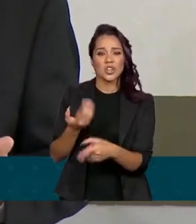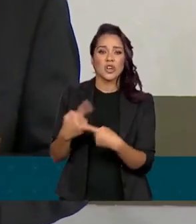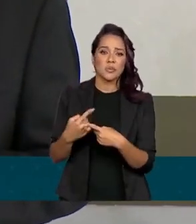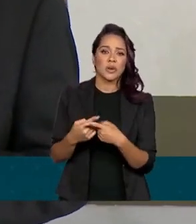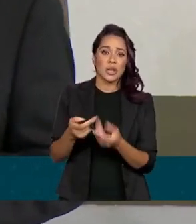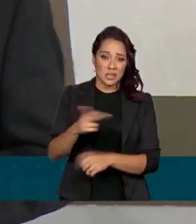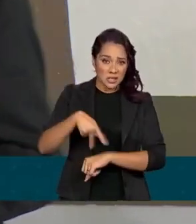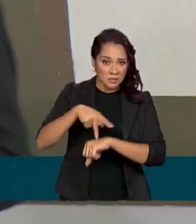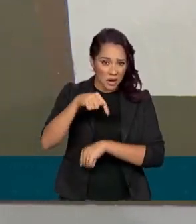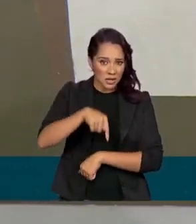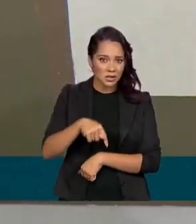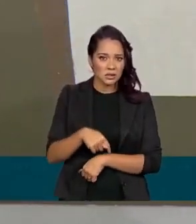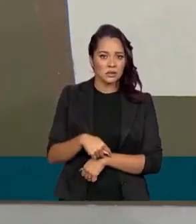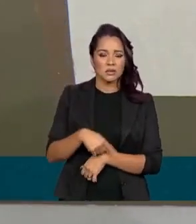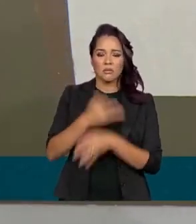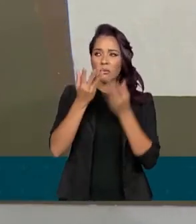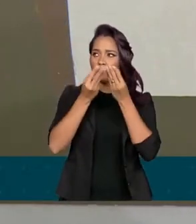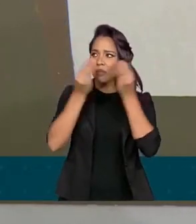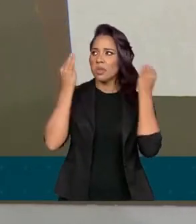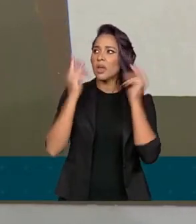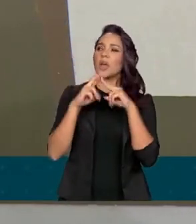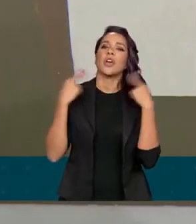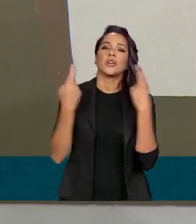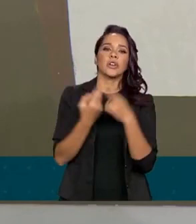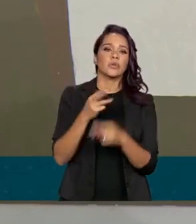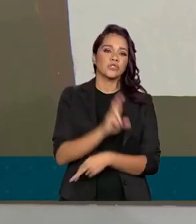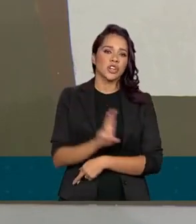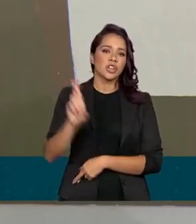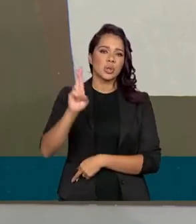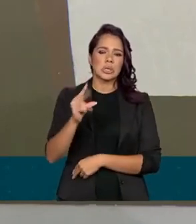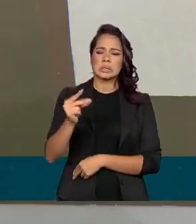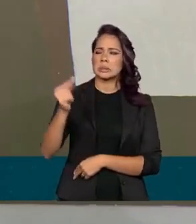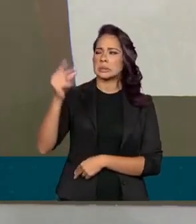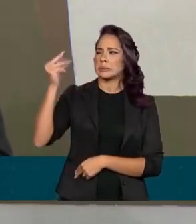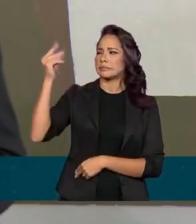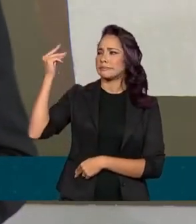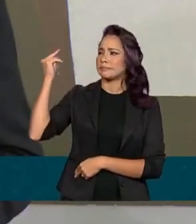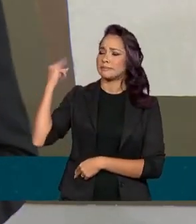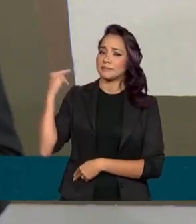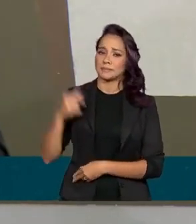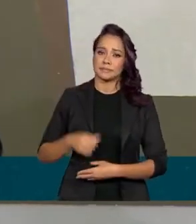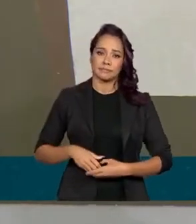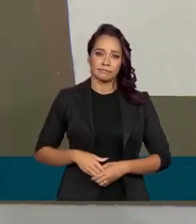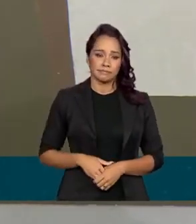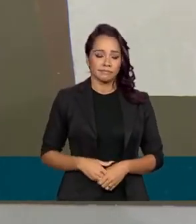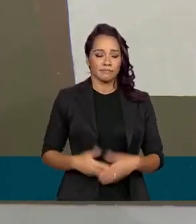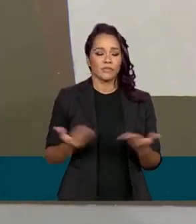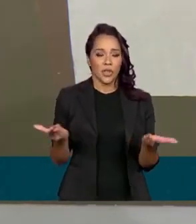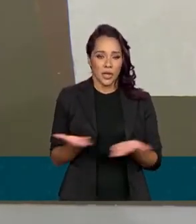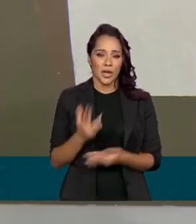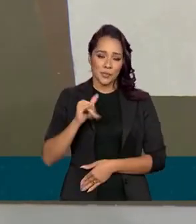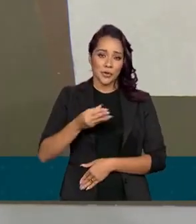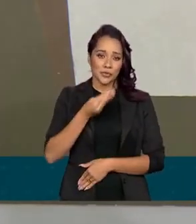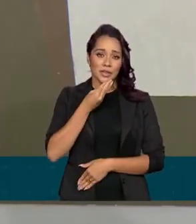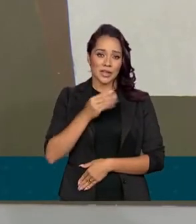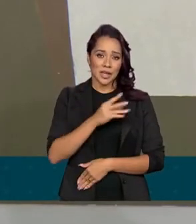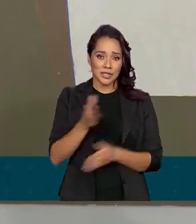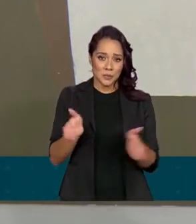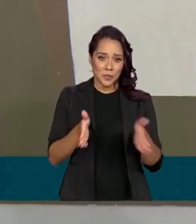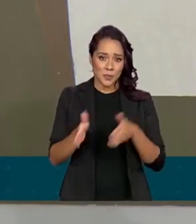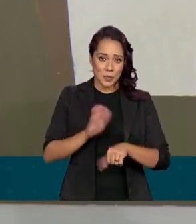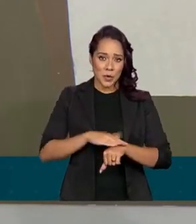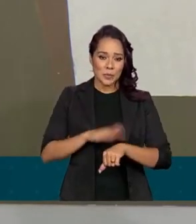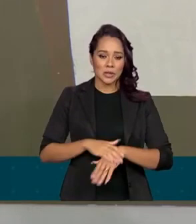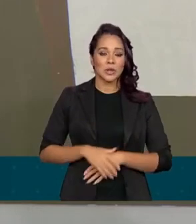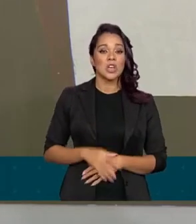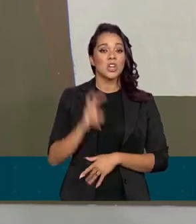nesse país deixou de existir reunião de reitores há muitos e muitos tempos. Então, quero aproveitar esse momento,